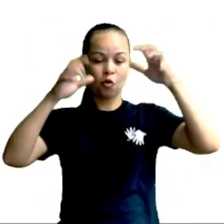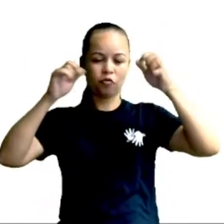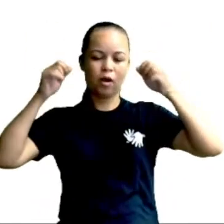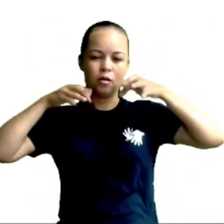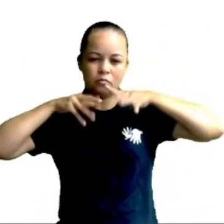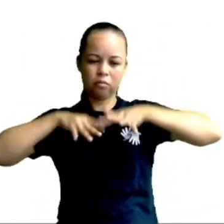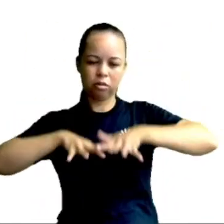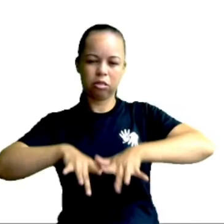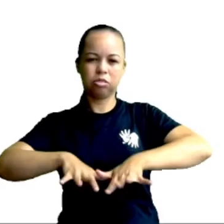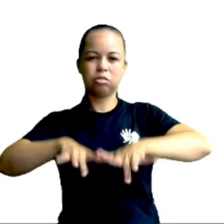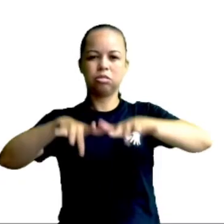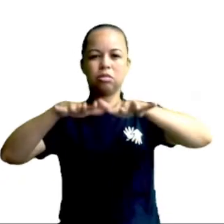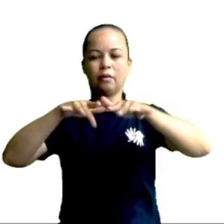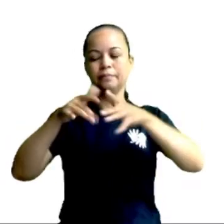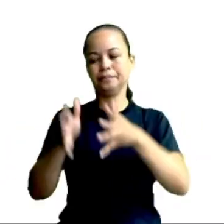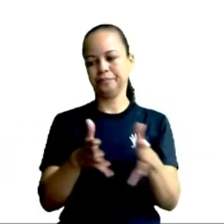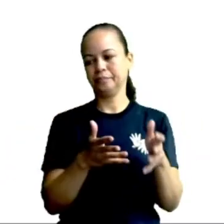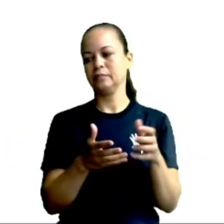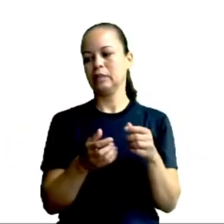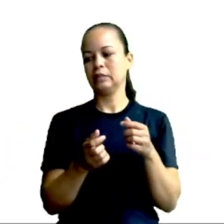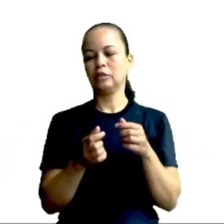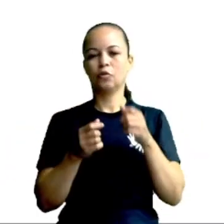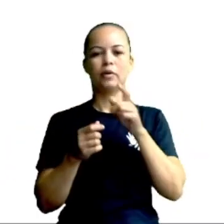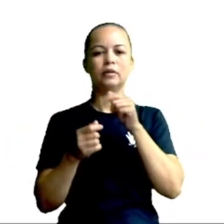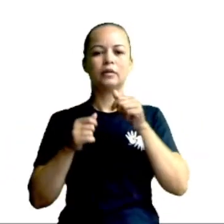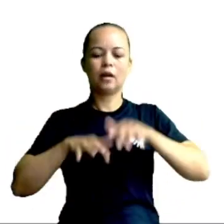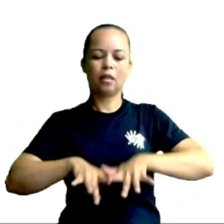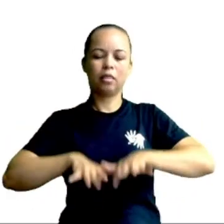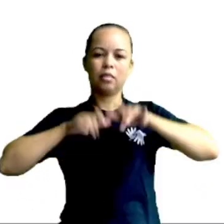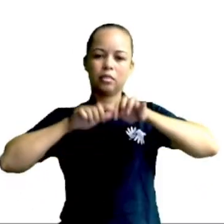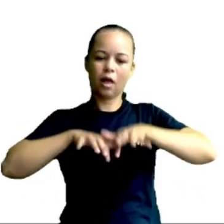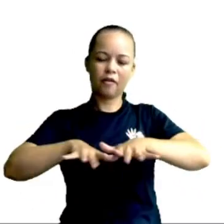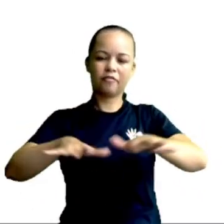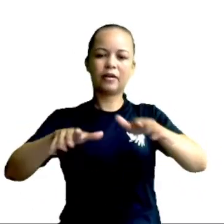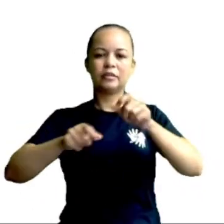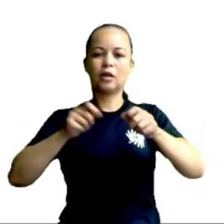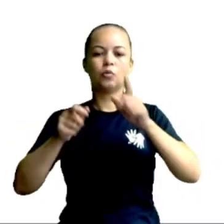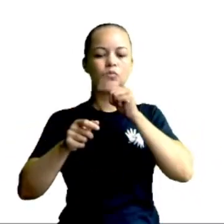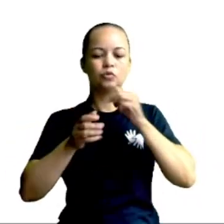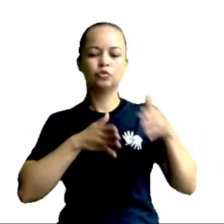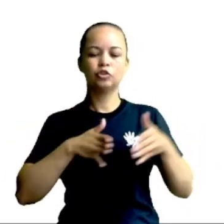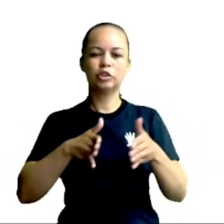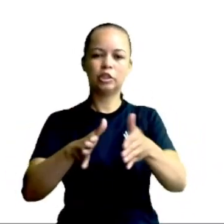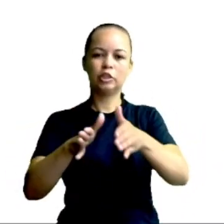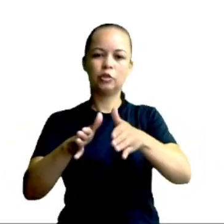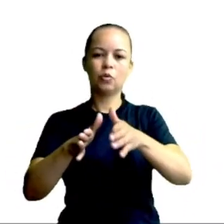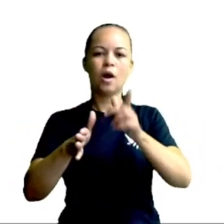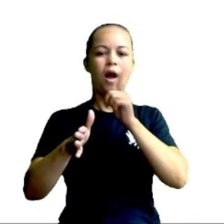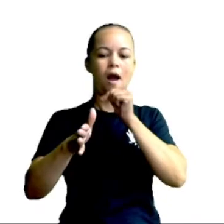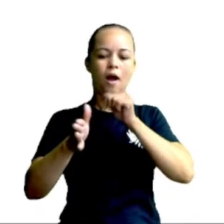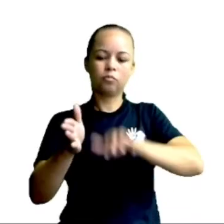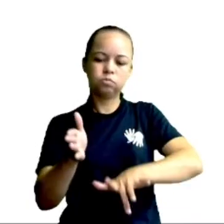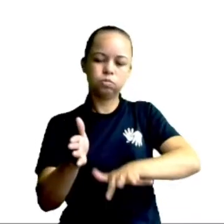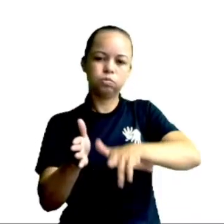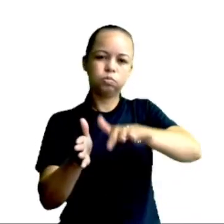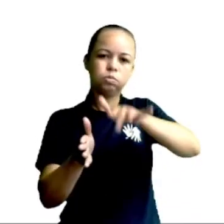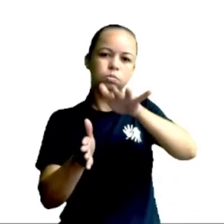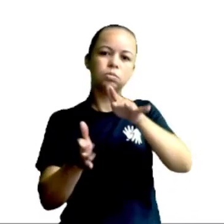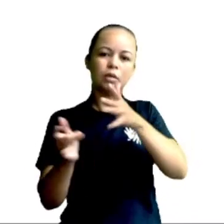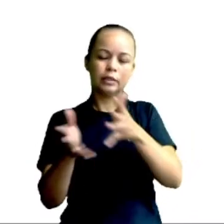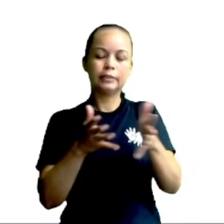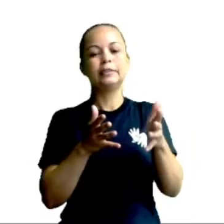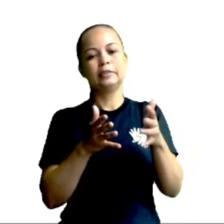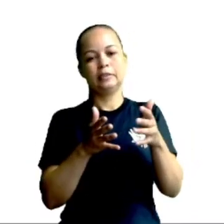intensas. Tais torrentes elevam rapidamente a vazão dos rios e podem causar inundações